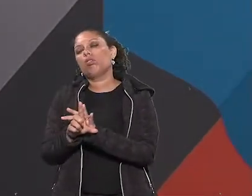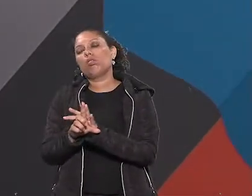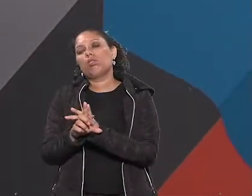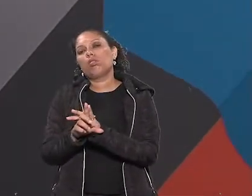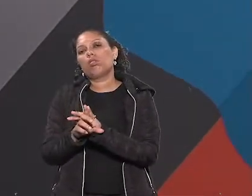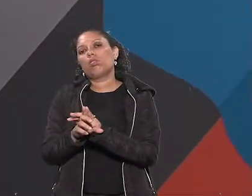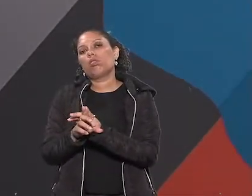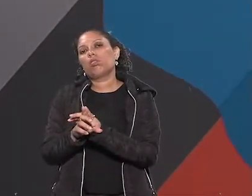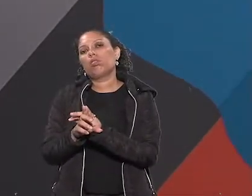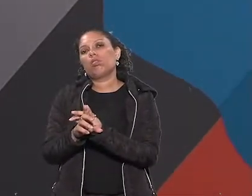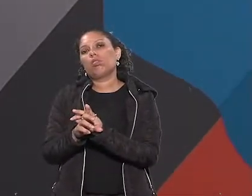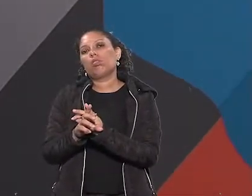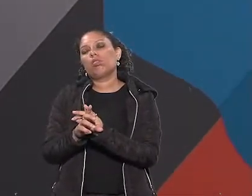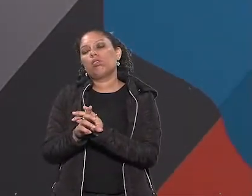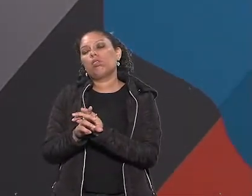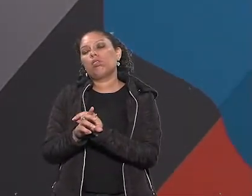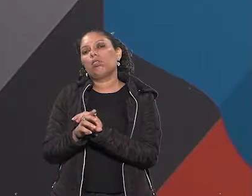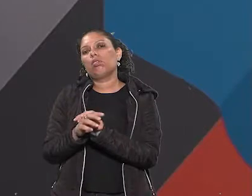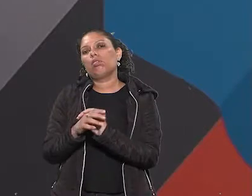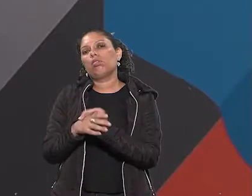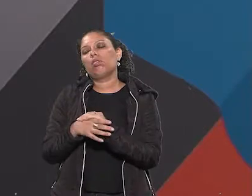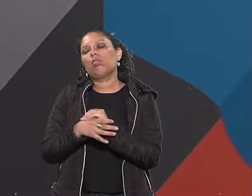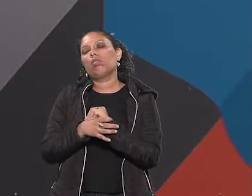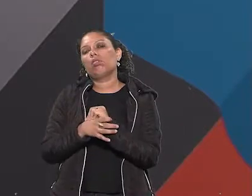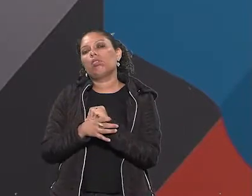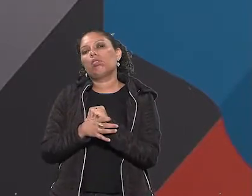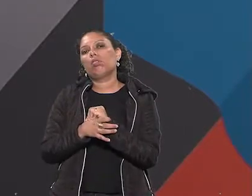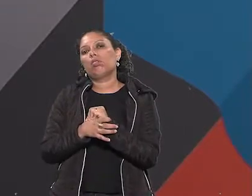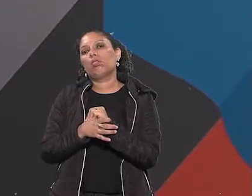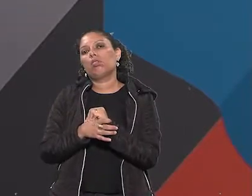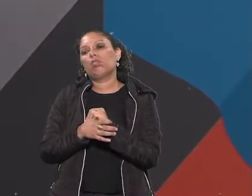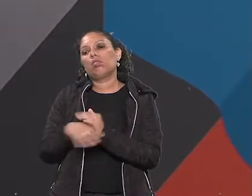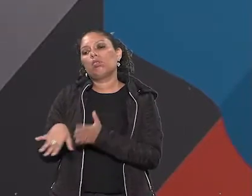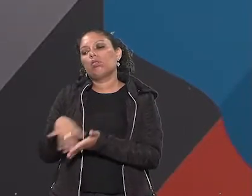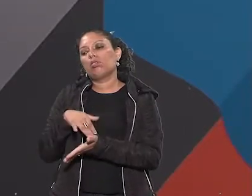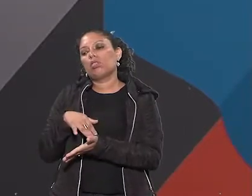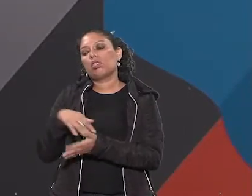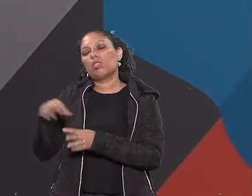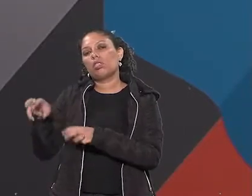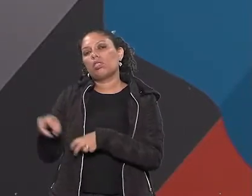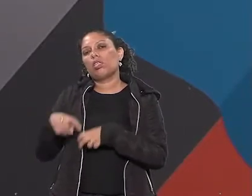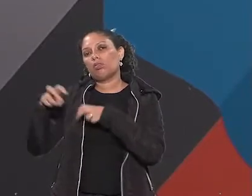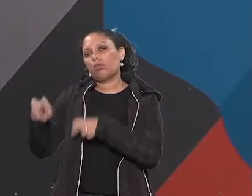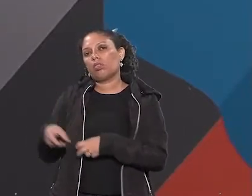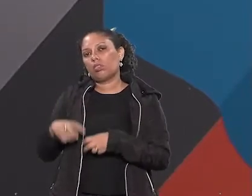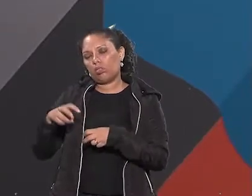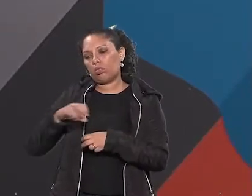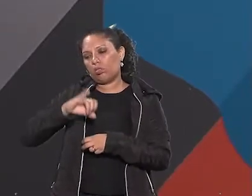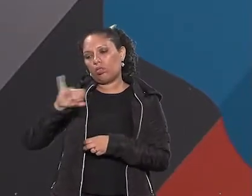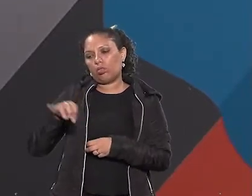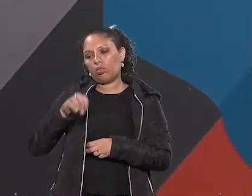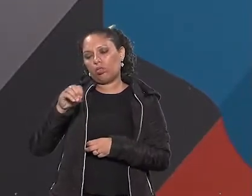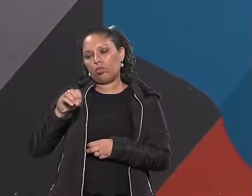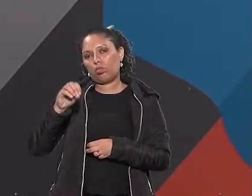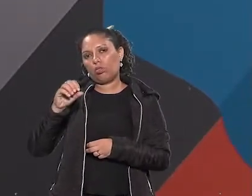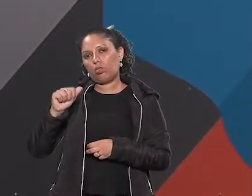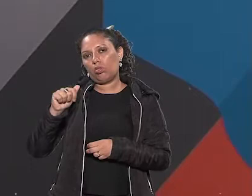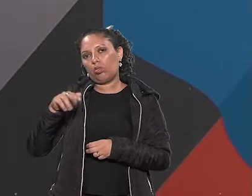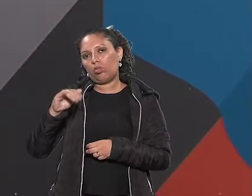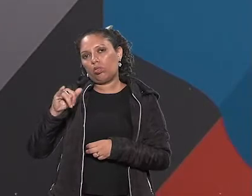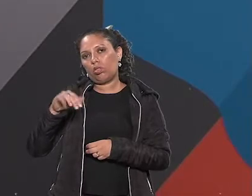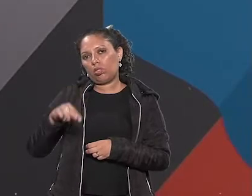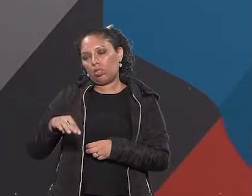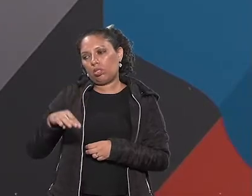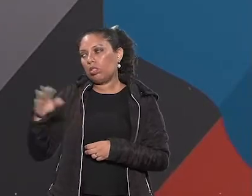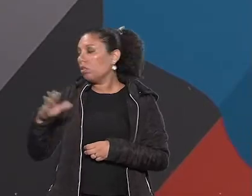foi de autoria intelectual do antigo secretário de Fazenda, Joaquim Levy. Então a lei já